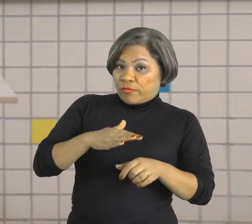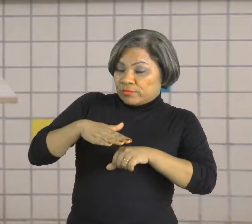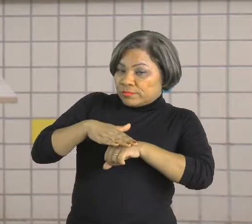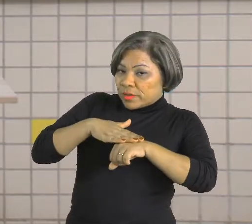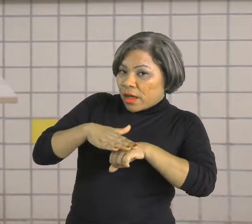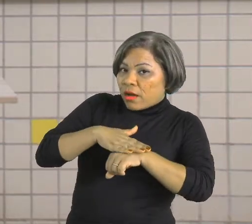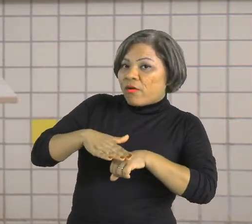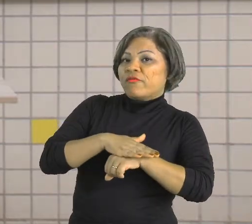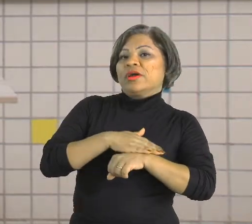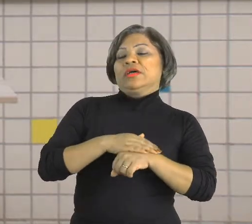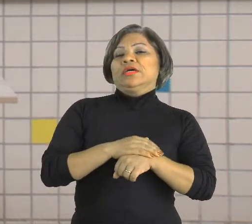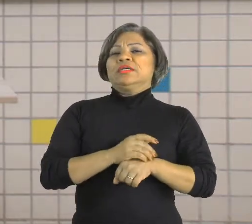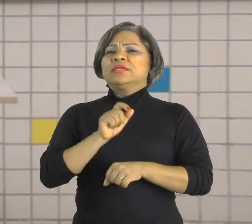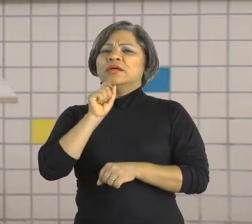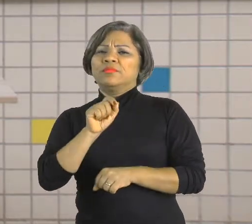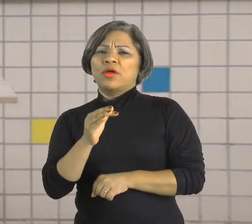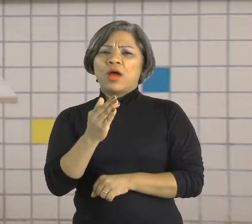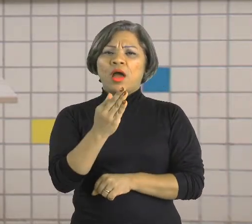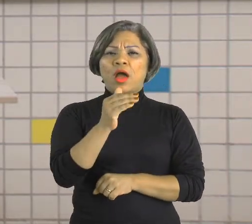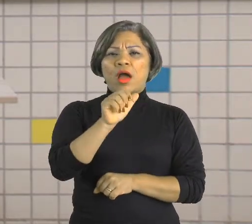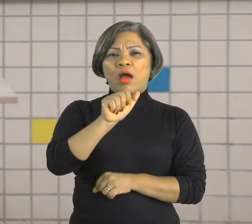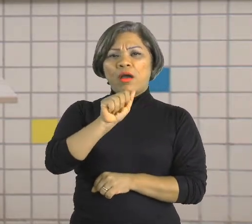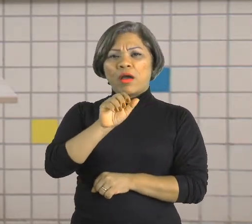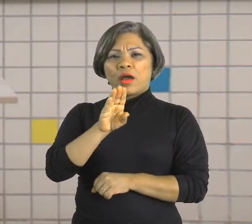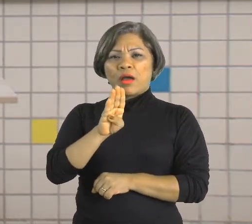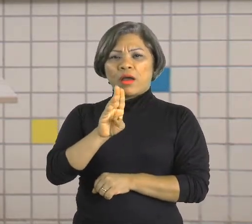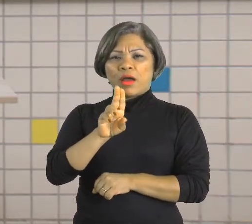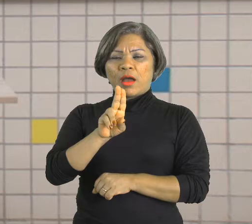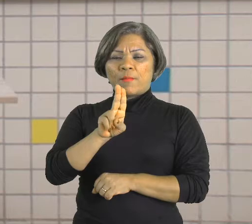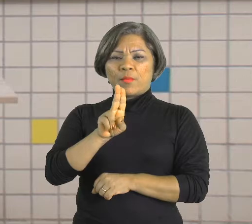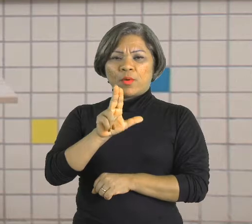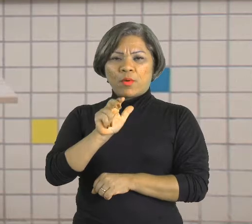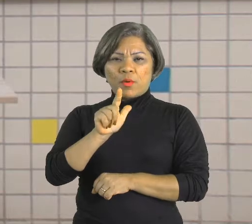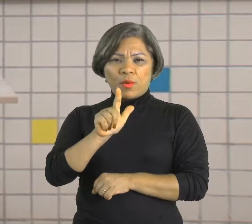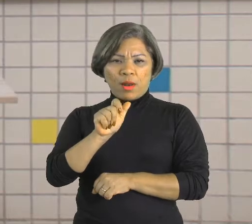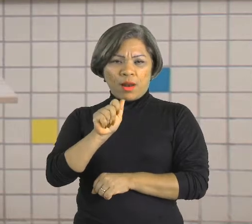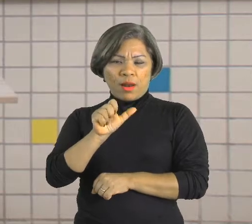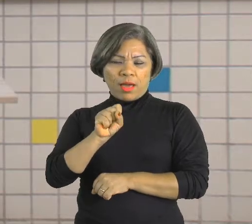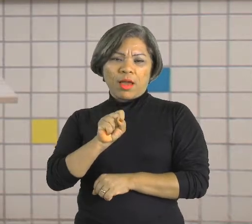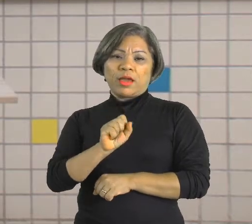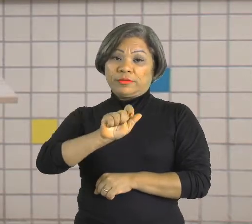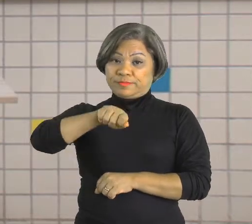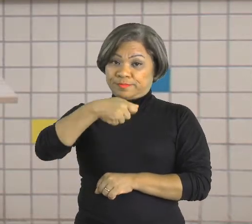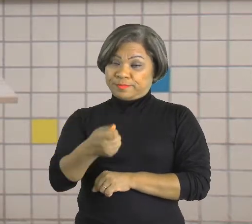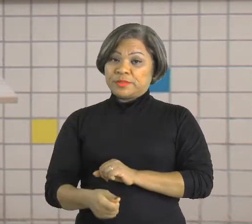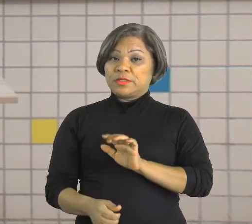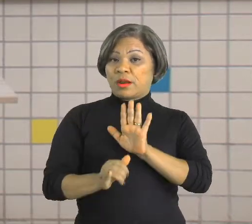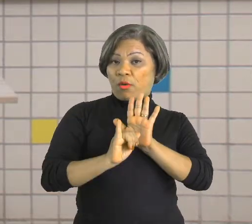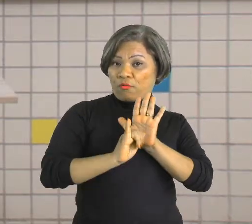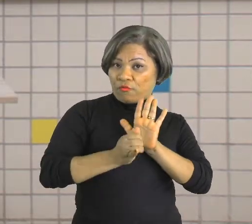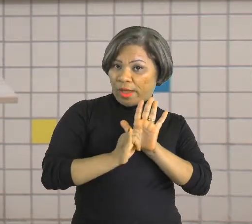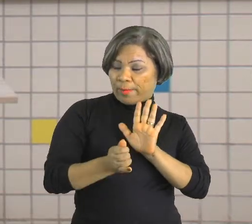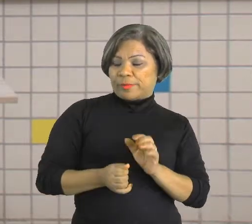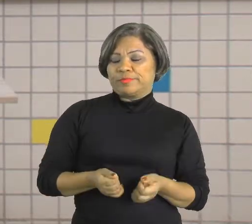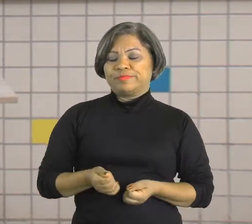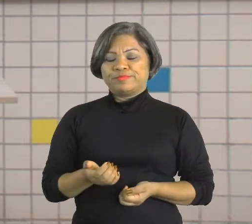fábulas, exatamente, as fábulas. A gente vai fazer a leitura da